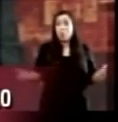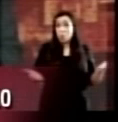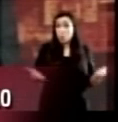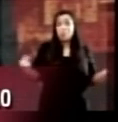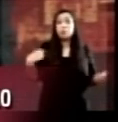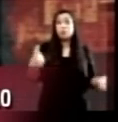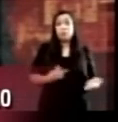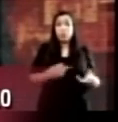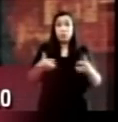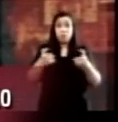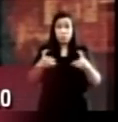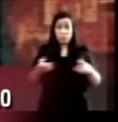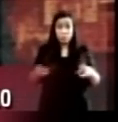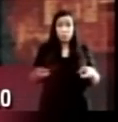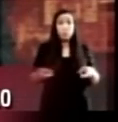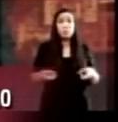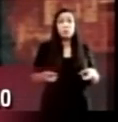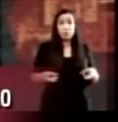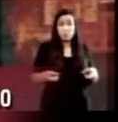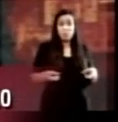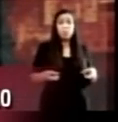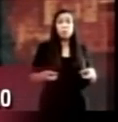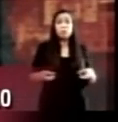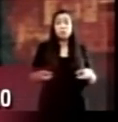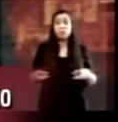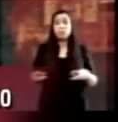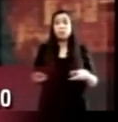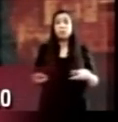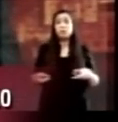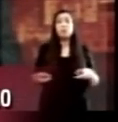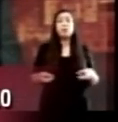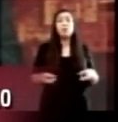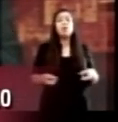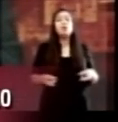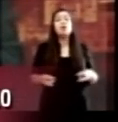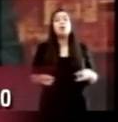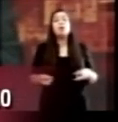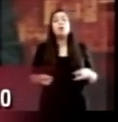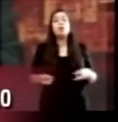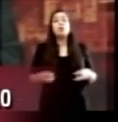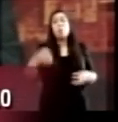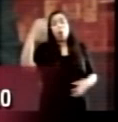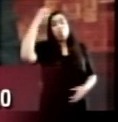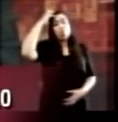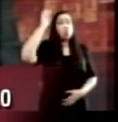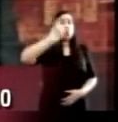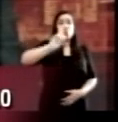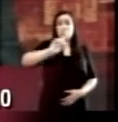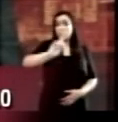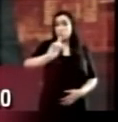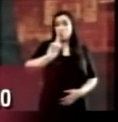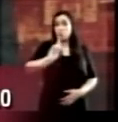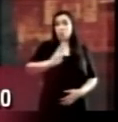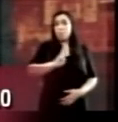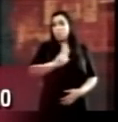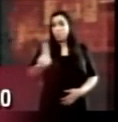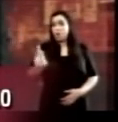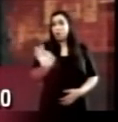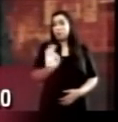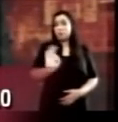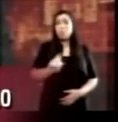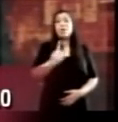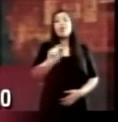gente vê ocorrendo nos estabelecimentos, seja ocupado disso, não. Eu acho que mesmo é